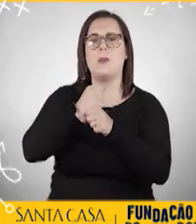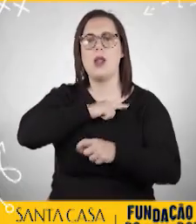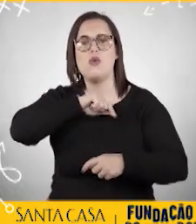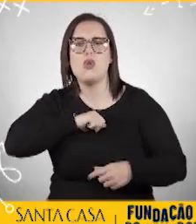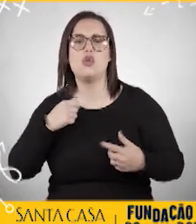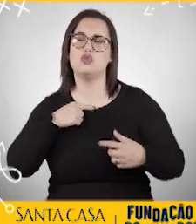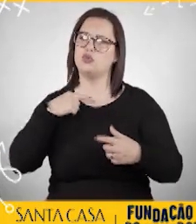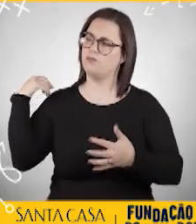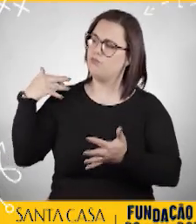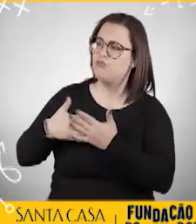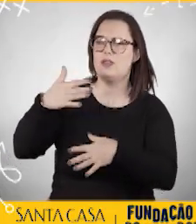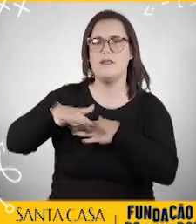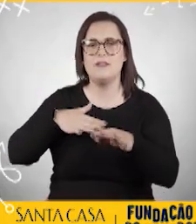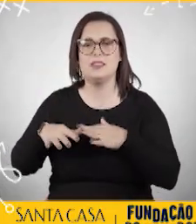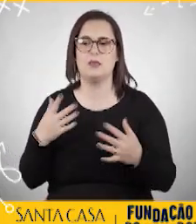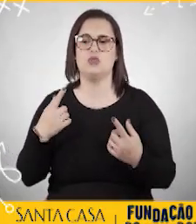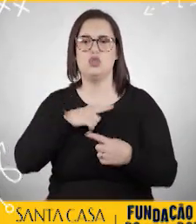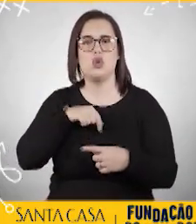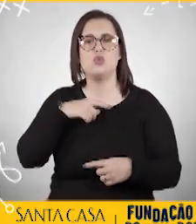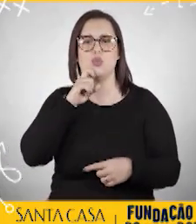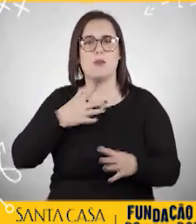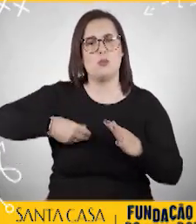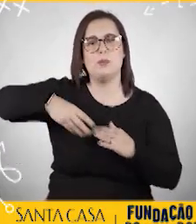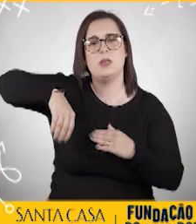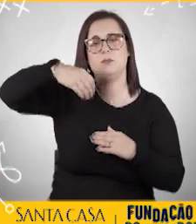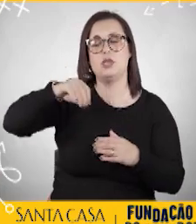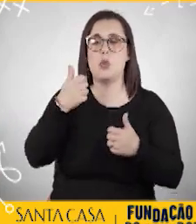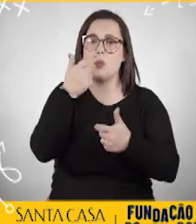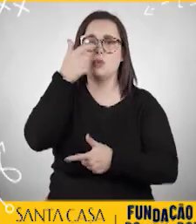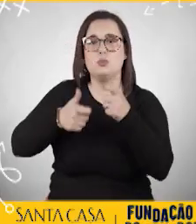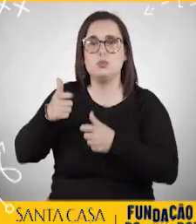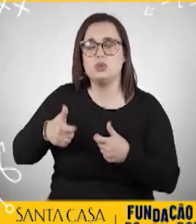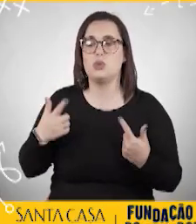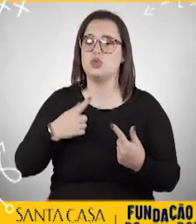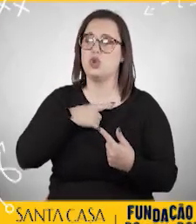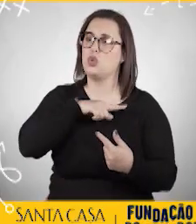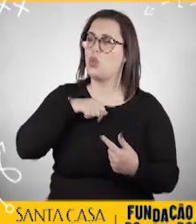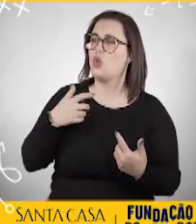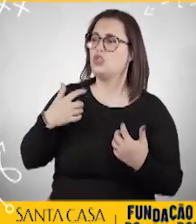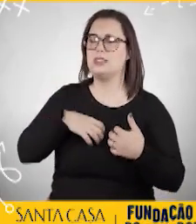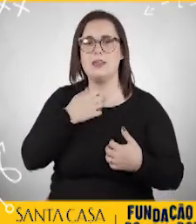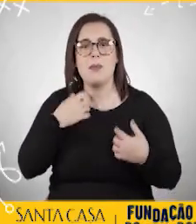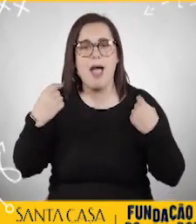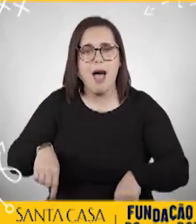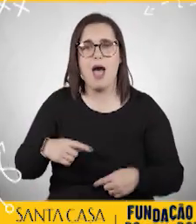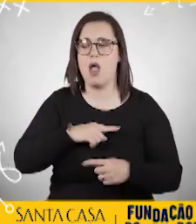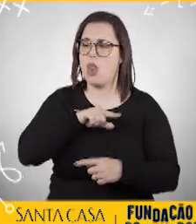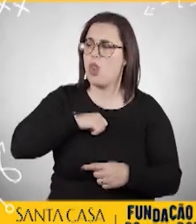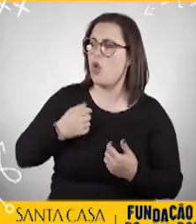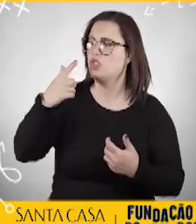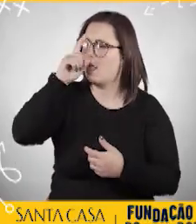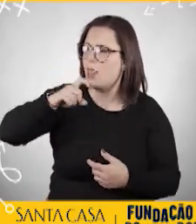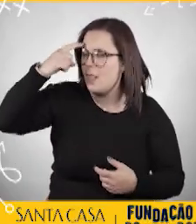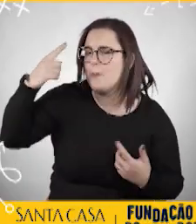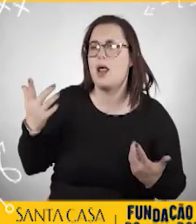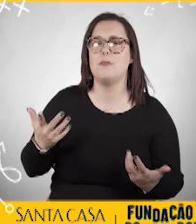o trabalho que temos feito e que está pela frente e que podemos fazer muito mais. Somos boas pessoas, todos nós temos sentimentos, todos